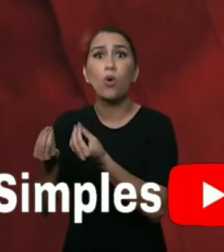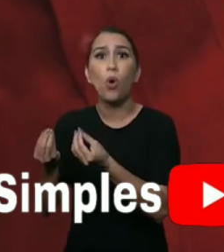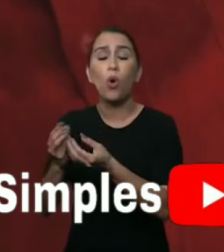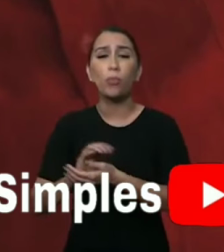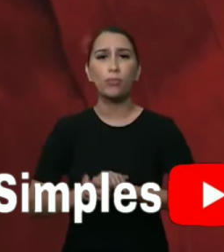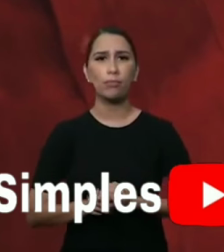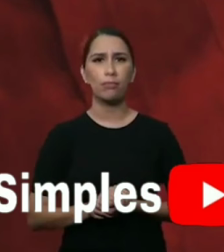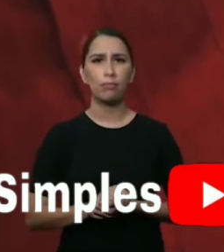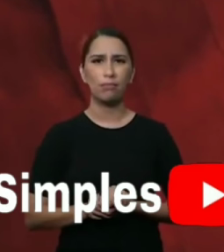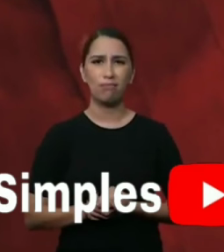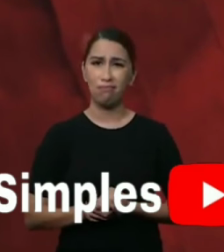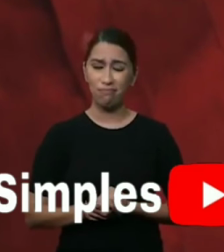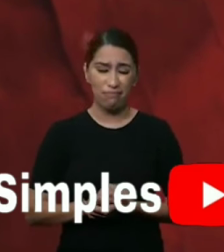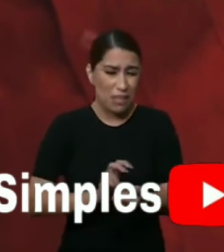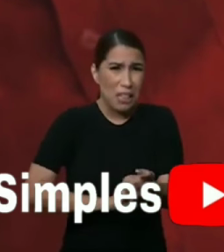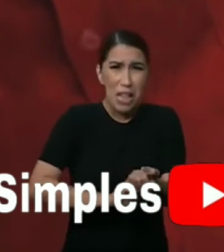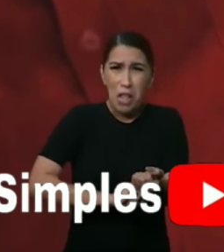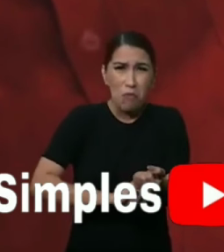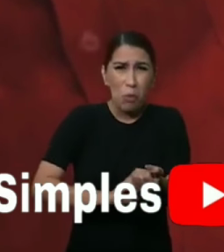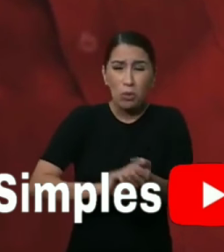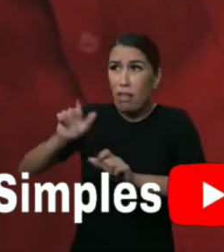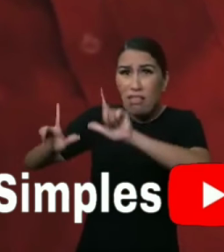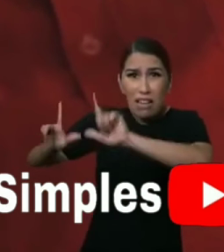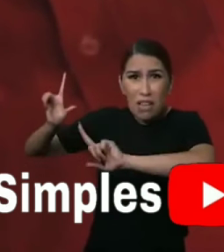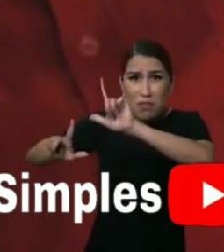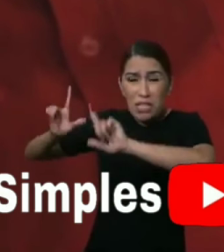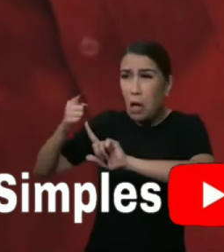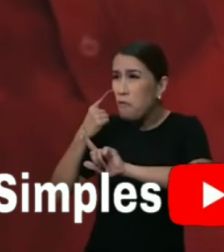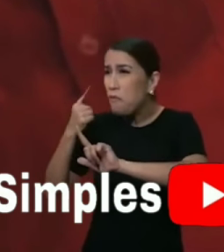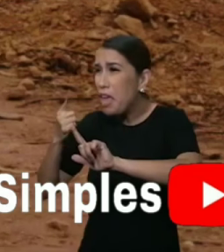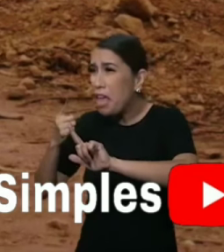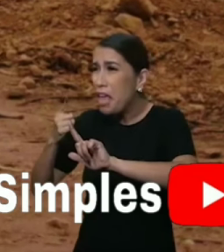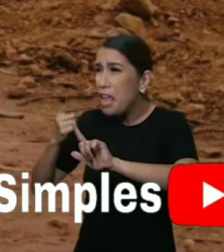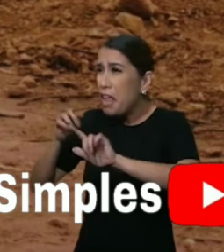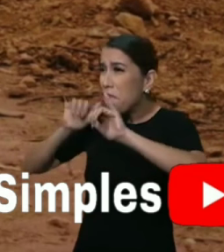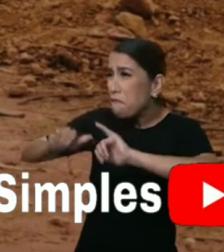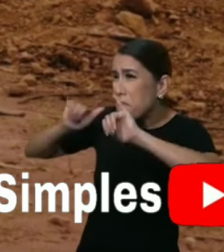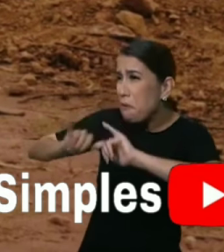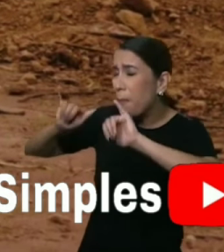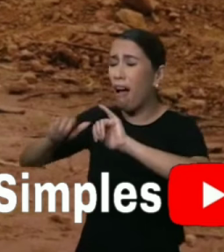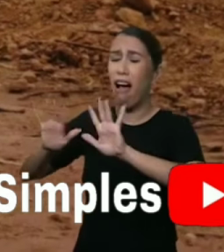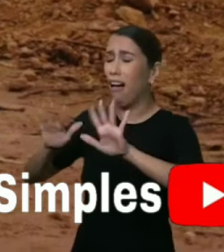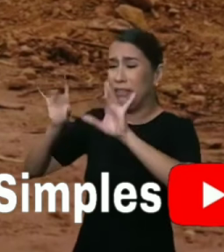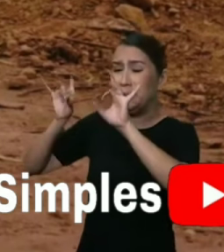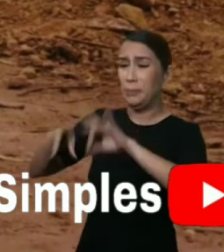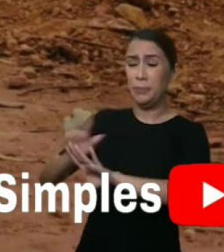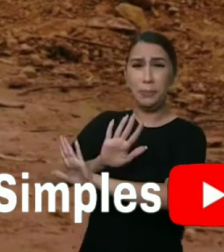Nervoso em mim, que se eu não deixasse de assistir televisão, eu tinha morrido.